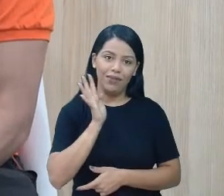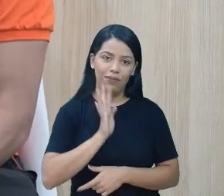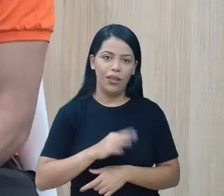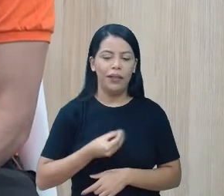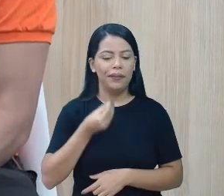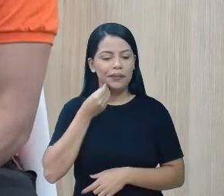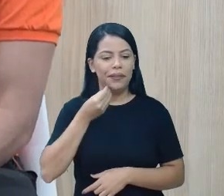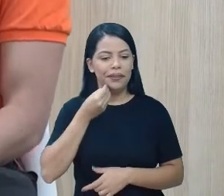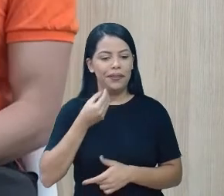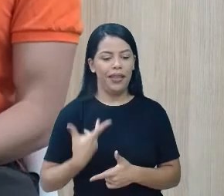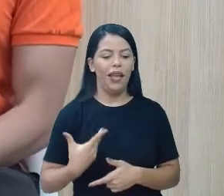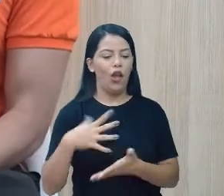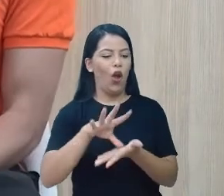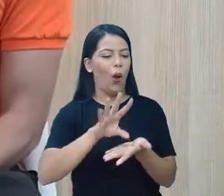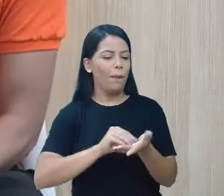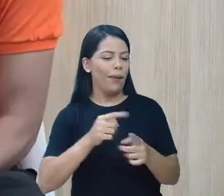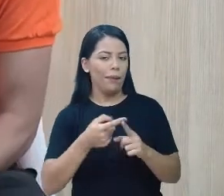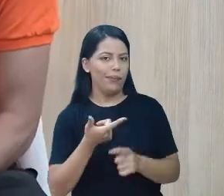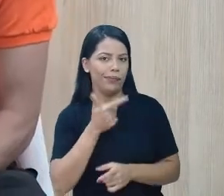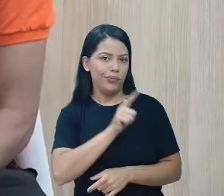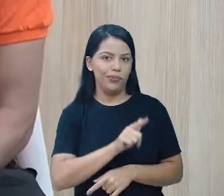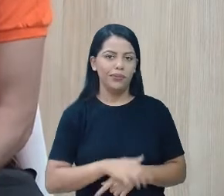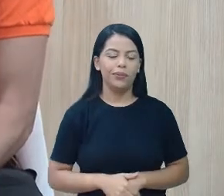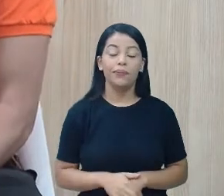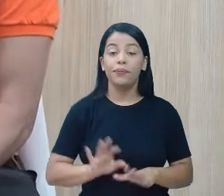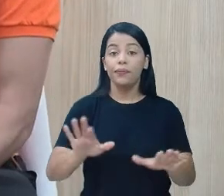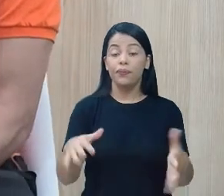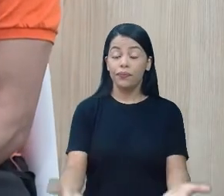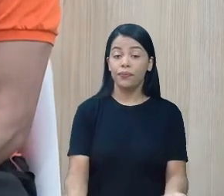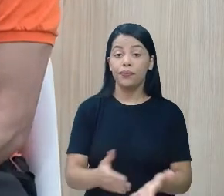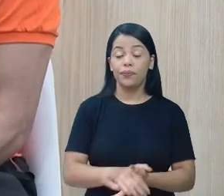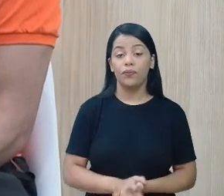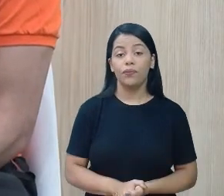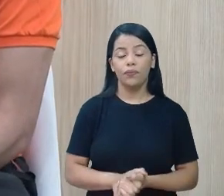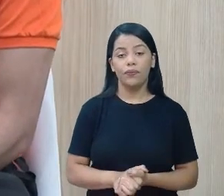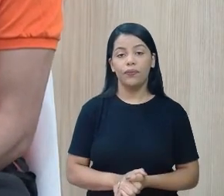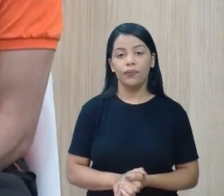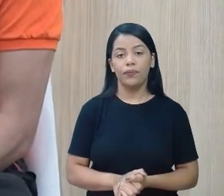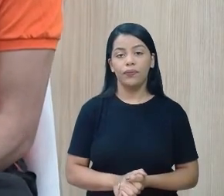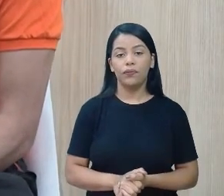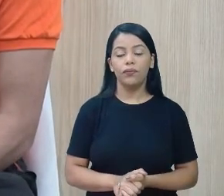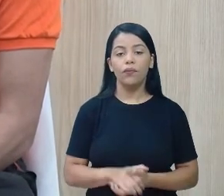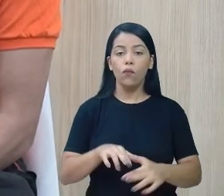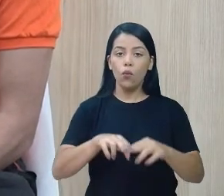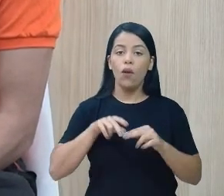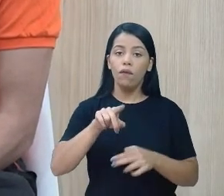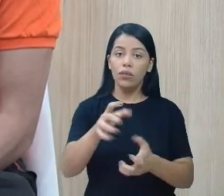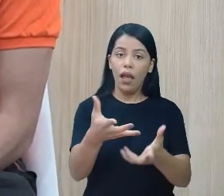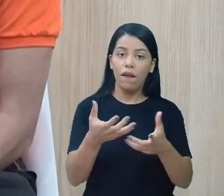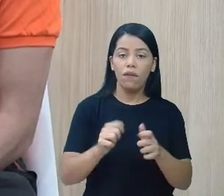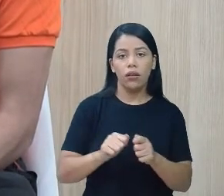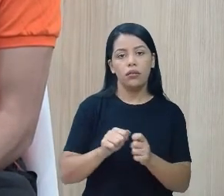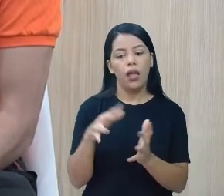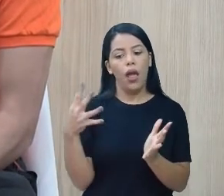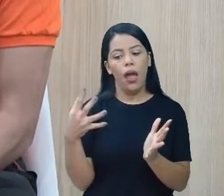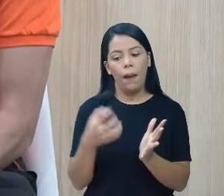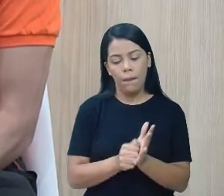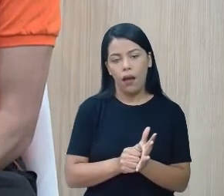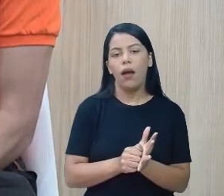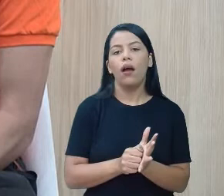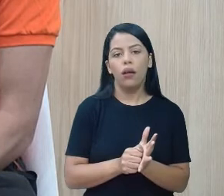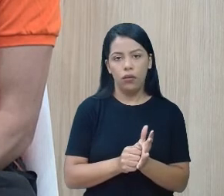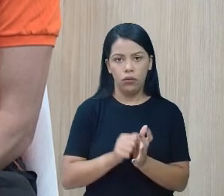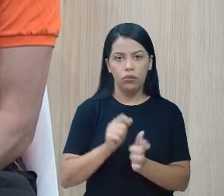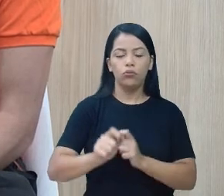mas não deu certo não. Não, dá não. Bom, gente, para você fazer o download aí, tá bom,